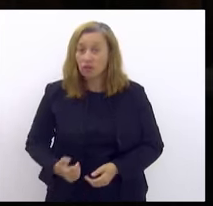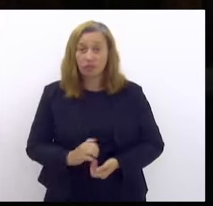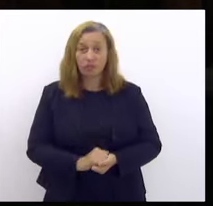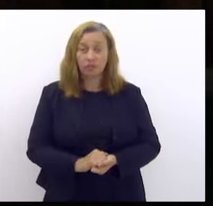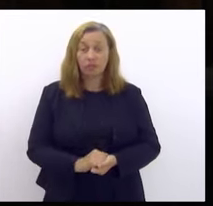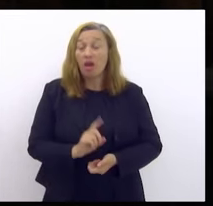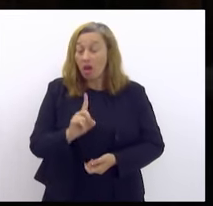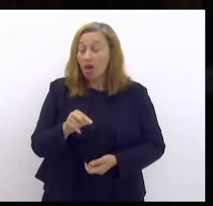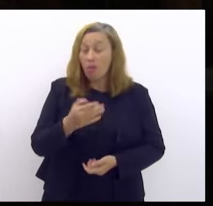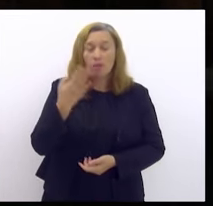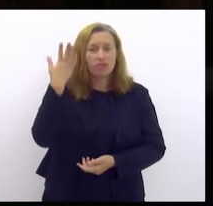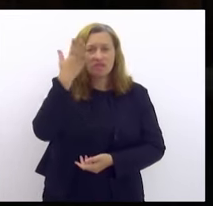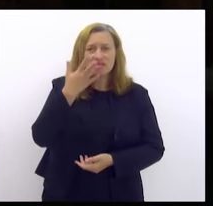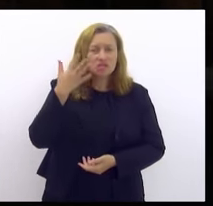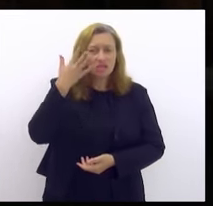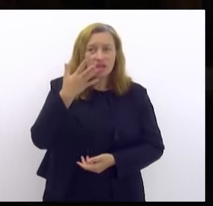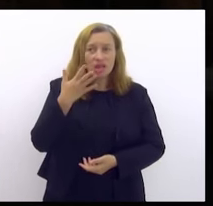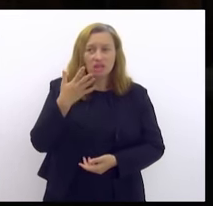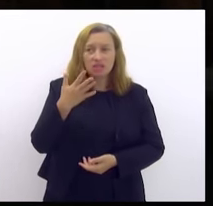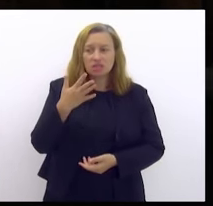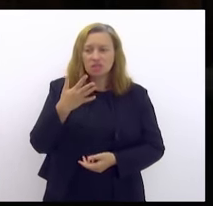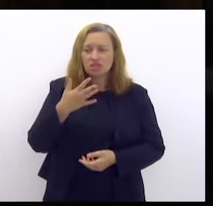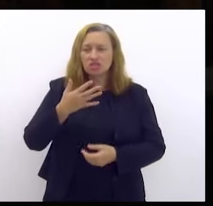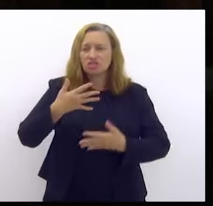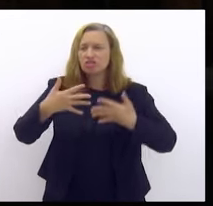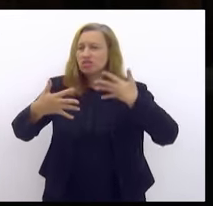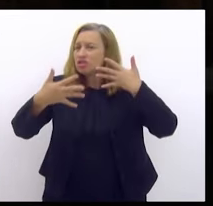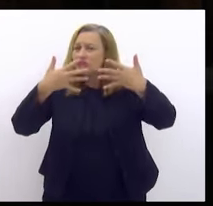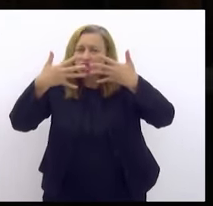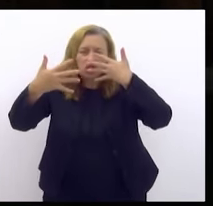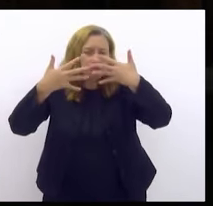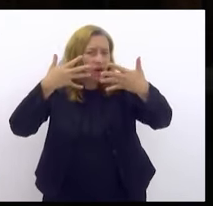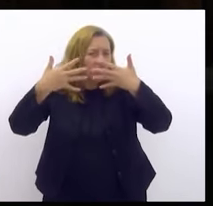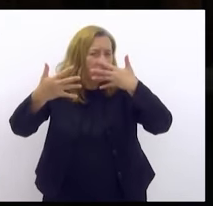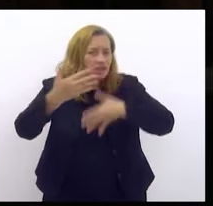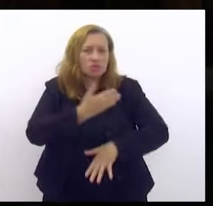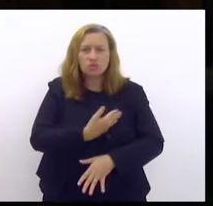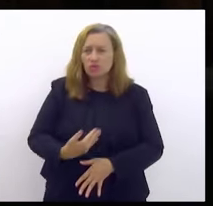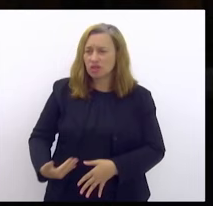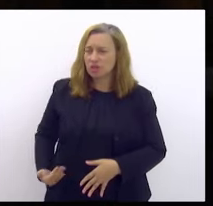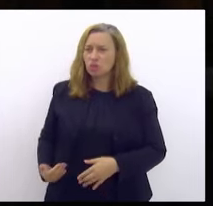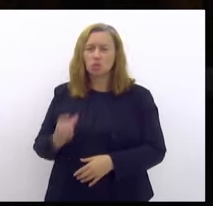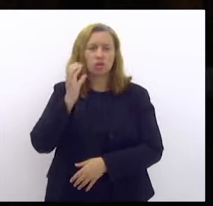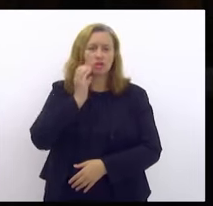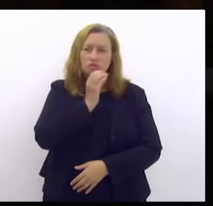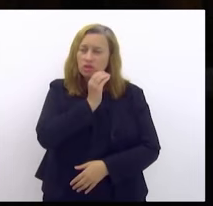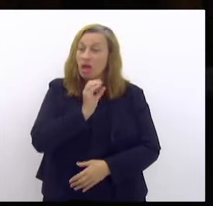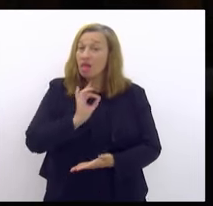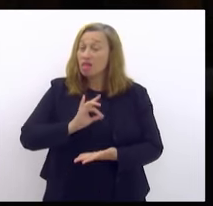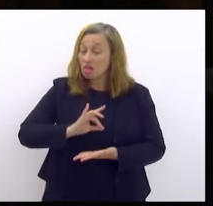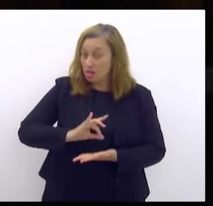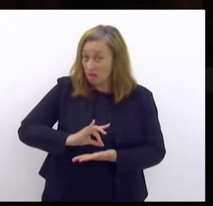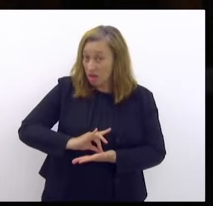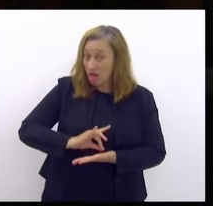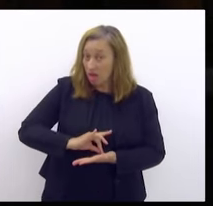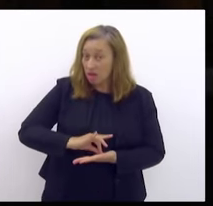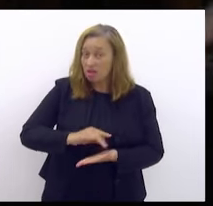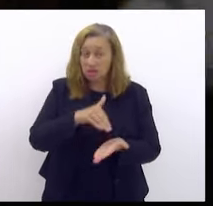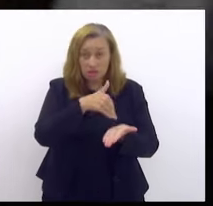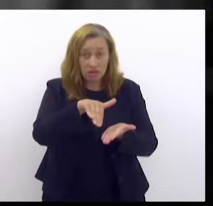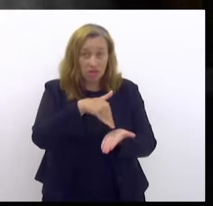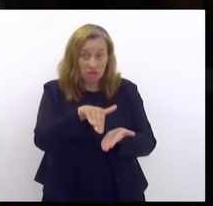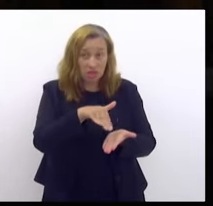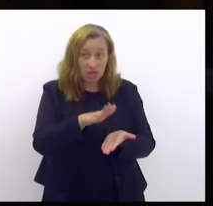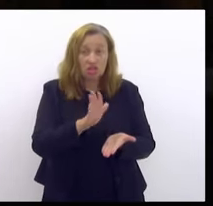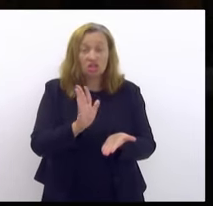uma mensagem de transparência do governador Cláudio Castro. Na realidade, essas secretarias que já